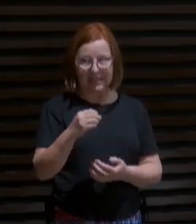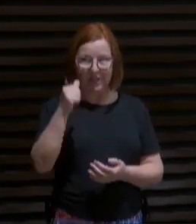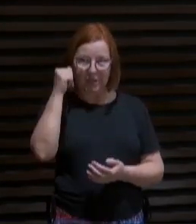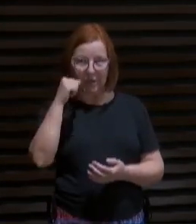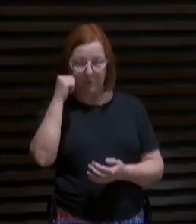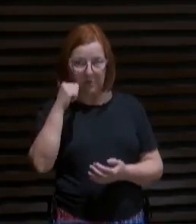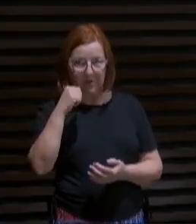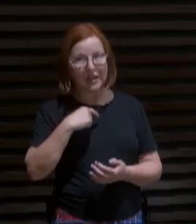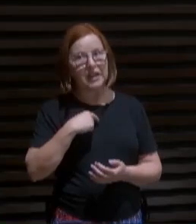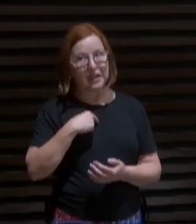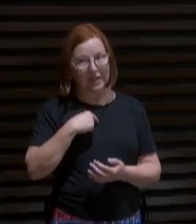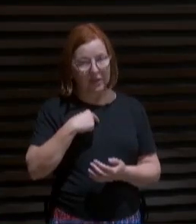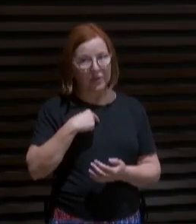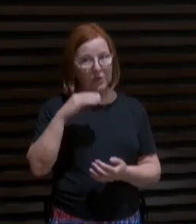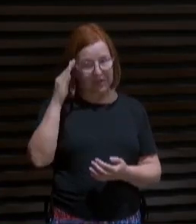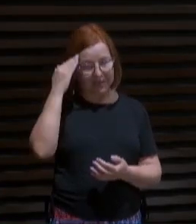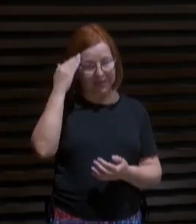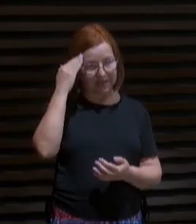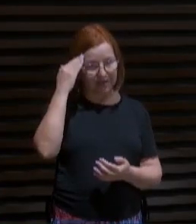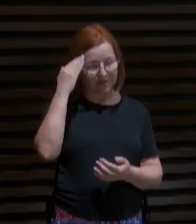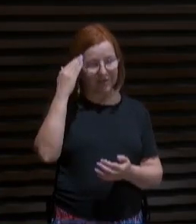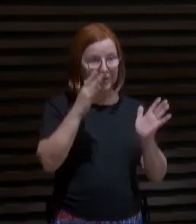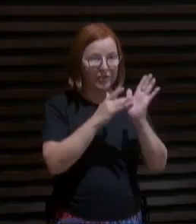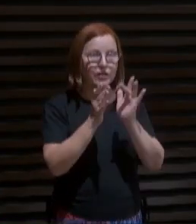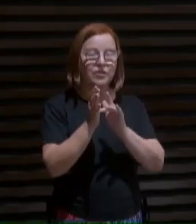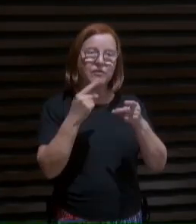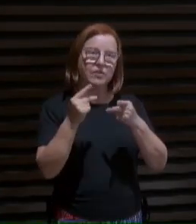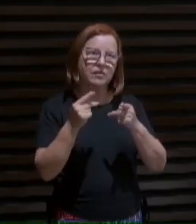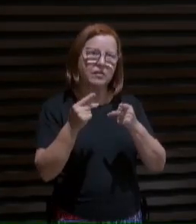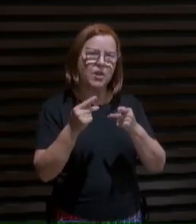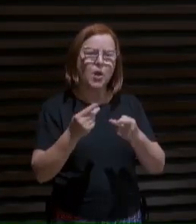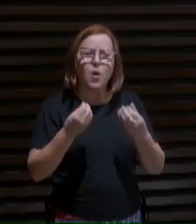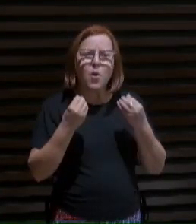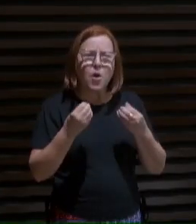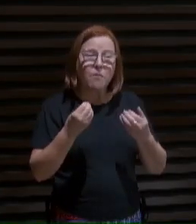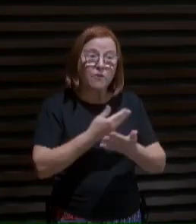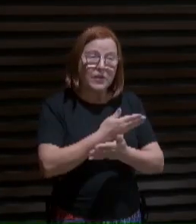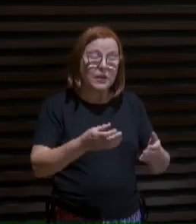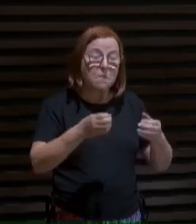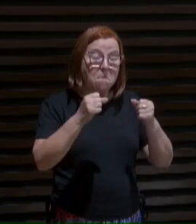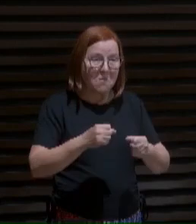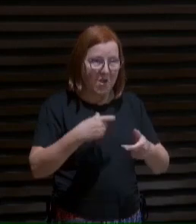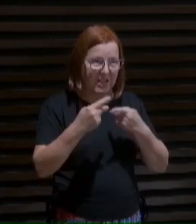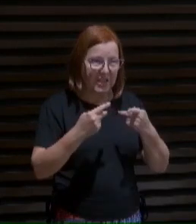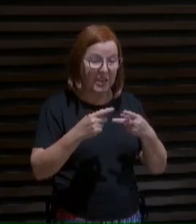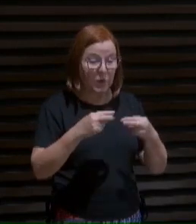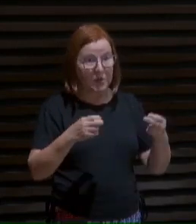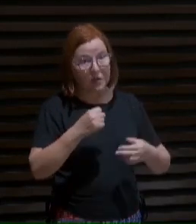entendo, é aquilo que Jesus diz assim: como é que vocês podem dizer coisas boas sendo